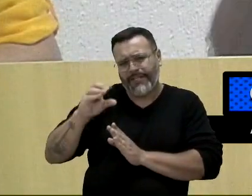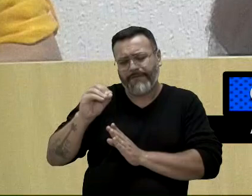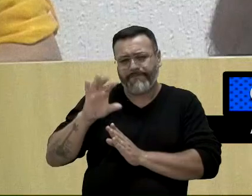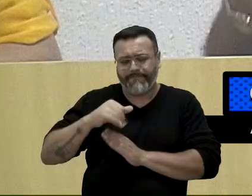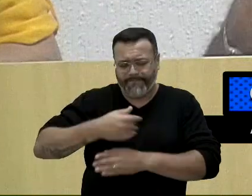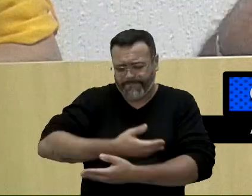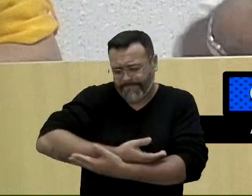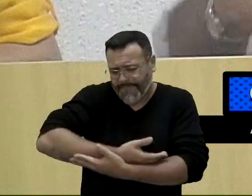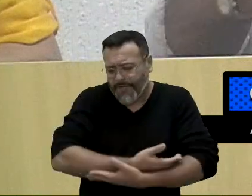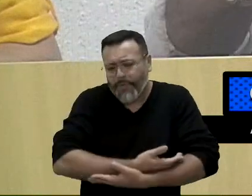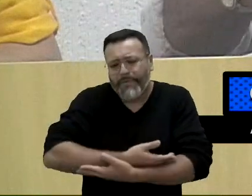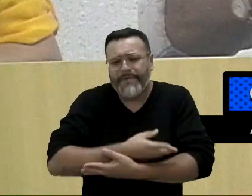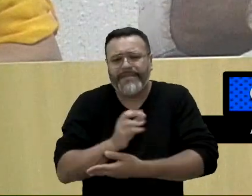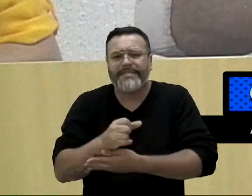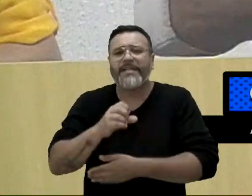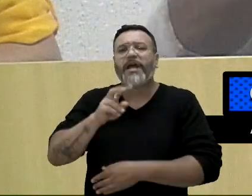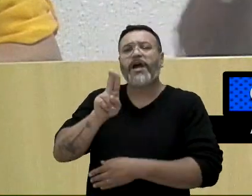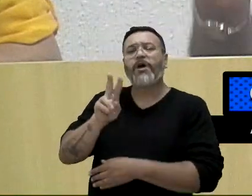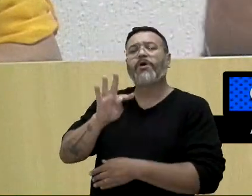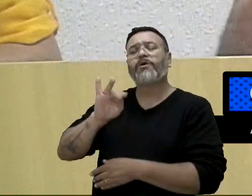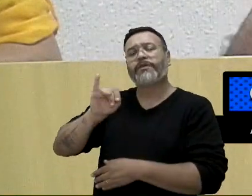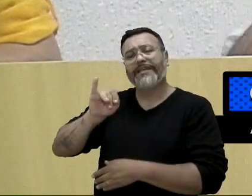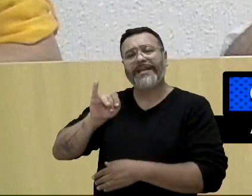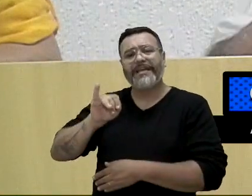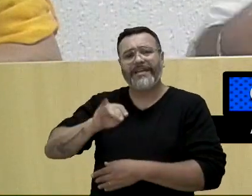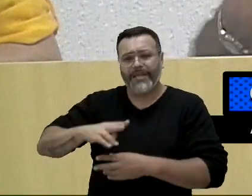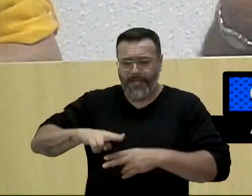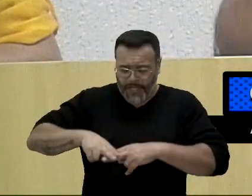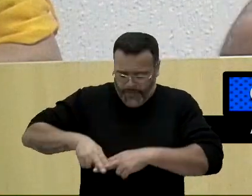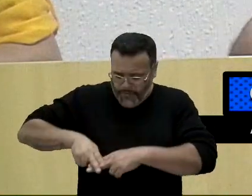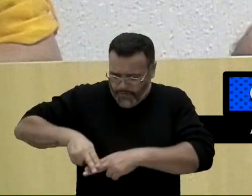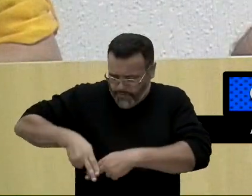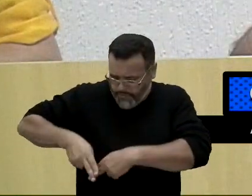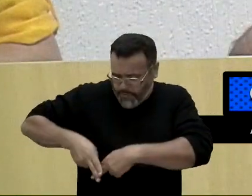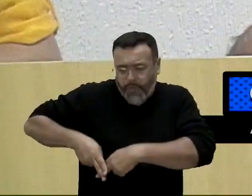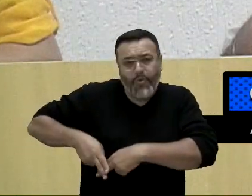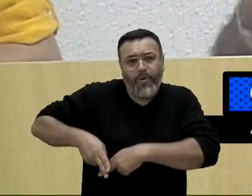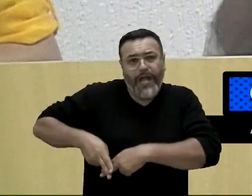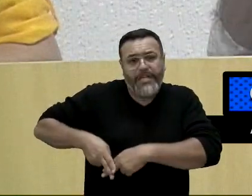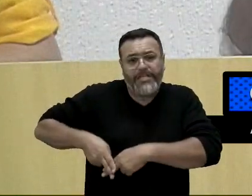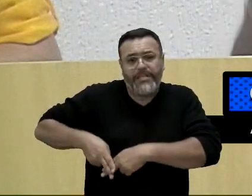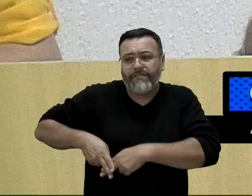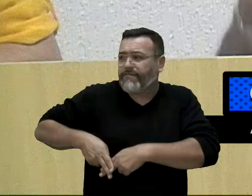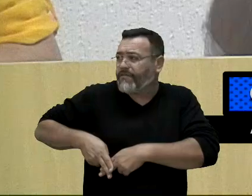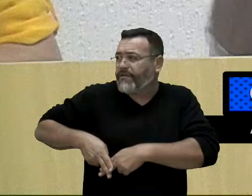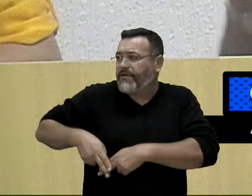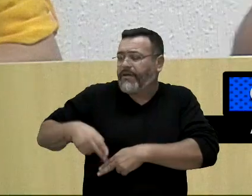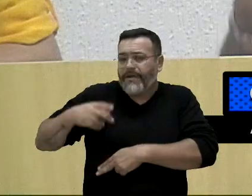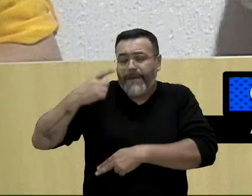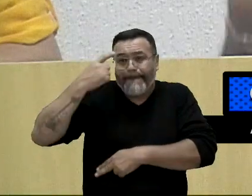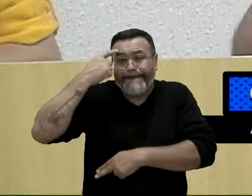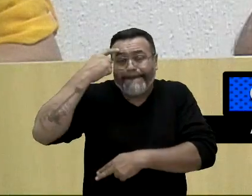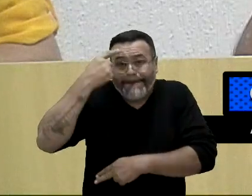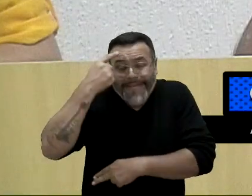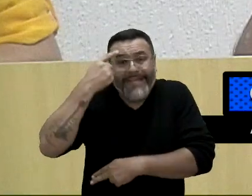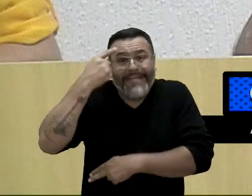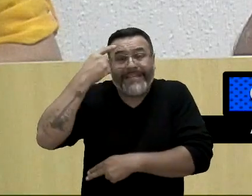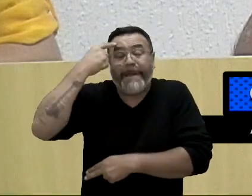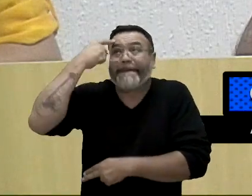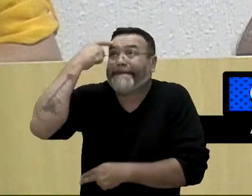UTI todinha em curativo, com um bebezinho. Imagina o estado emocional dessa